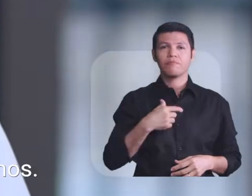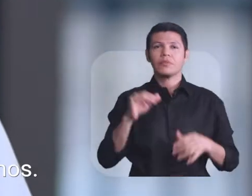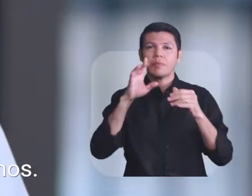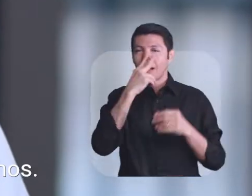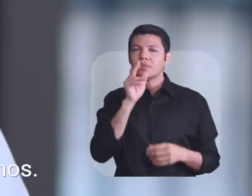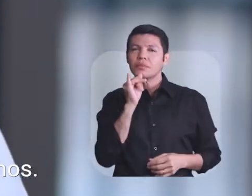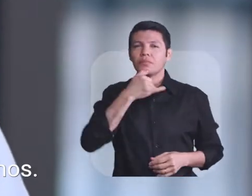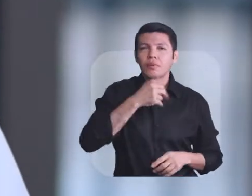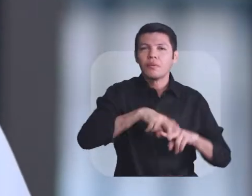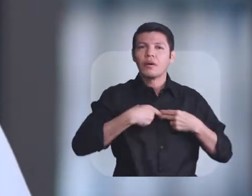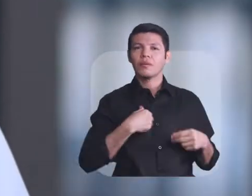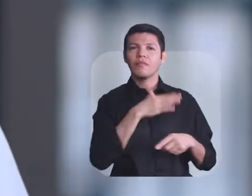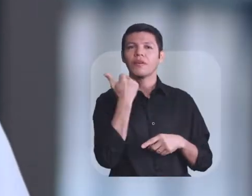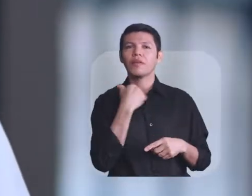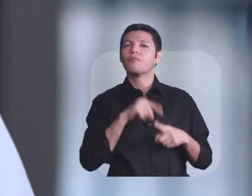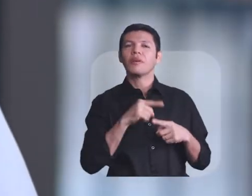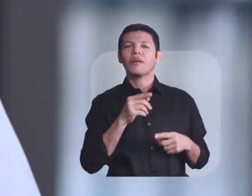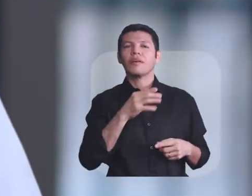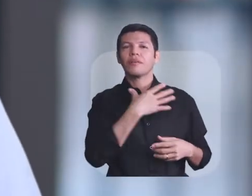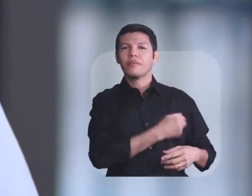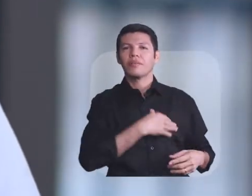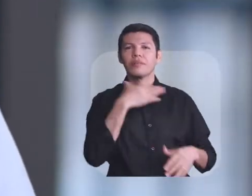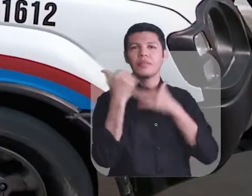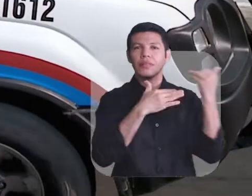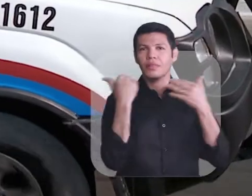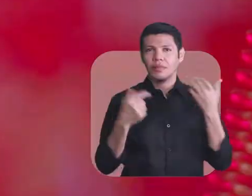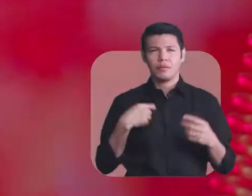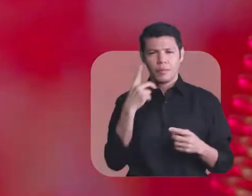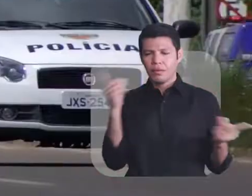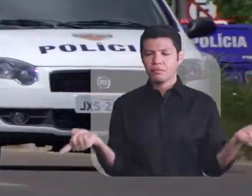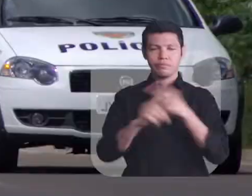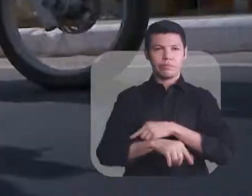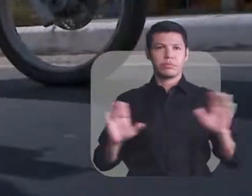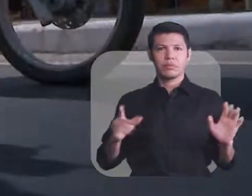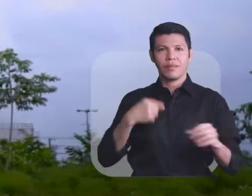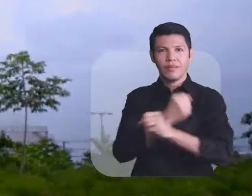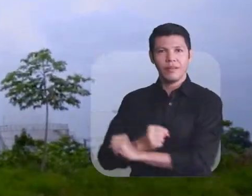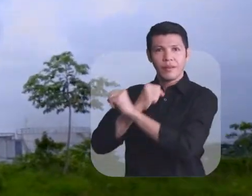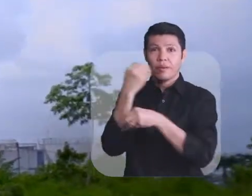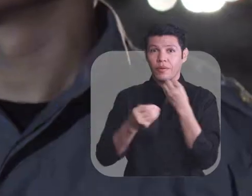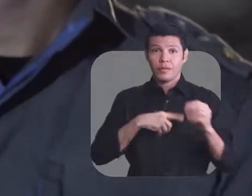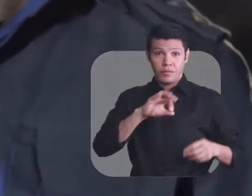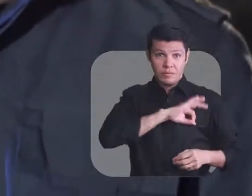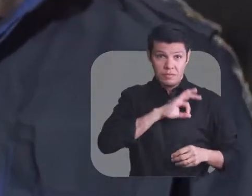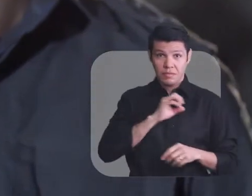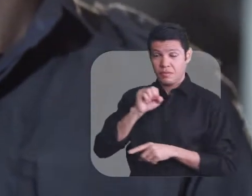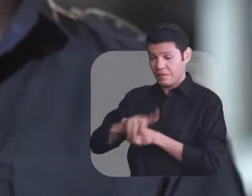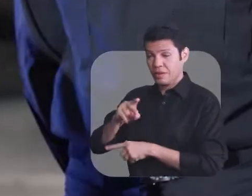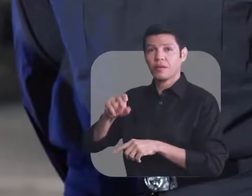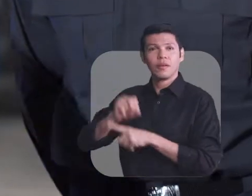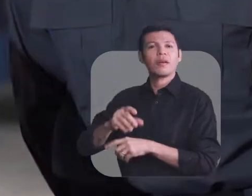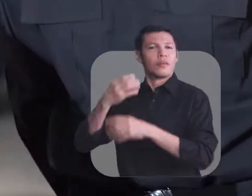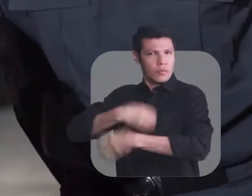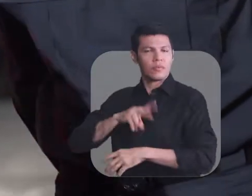mães enterrando seus filhos. Isso contraria a ordem natural da vida. E para defender a vida, vamos abrir concurso